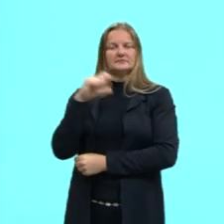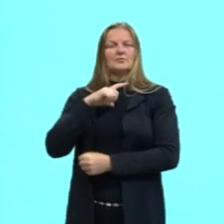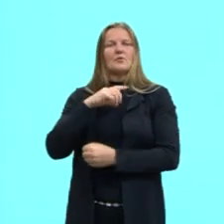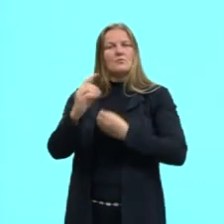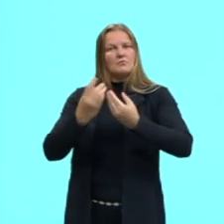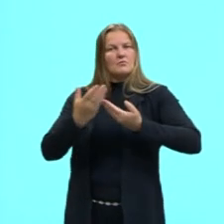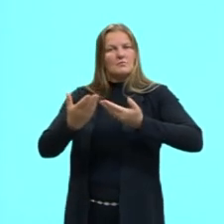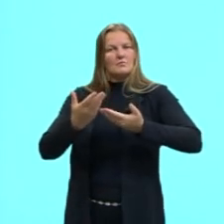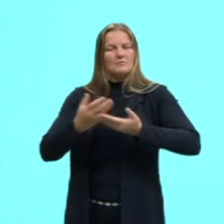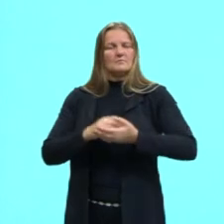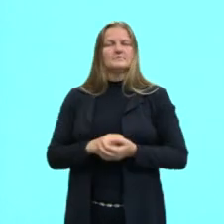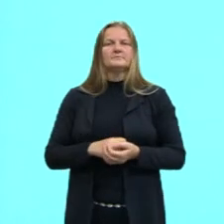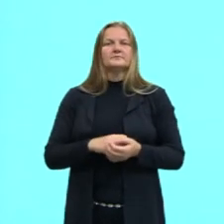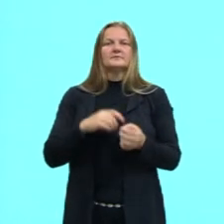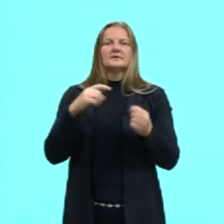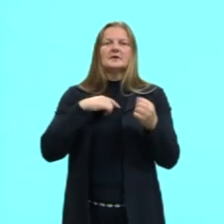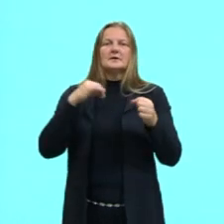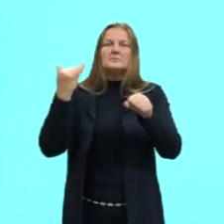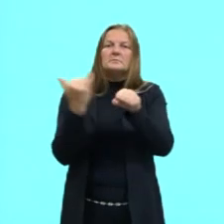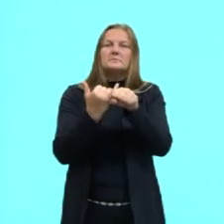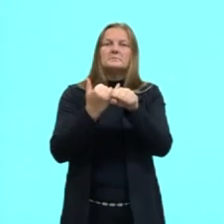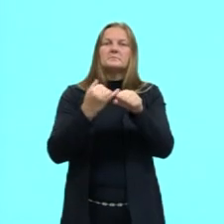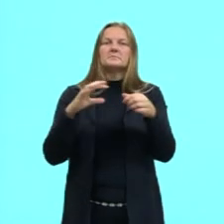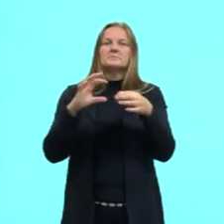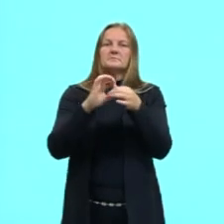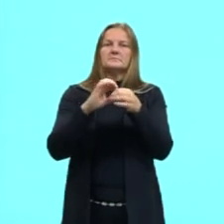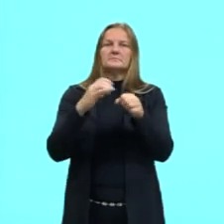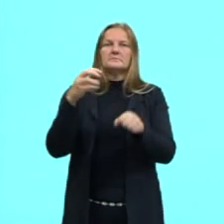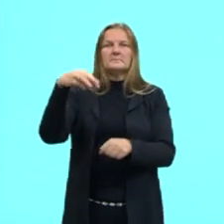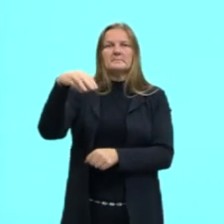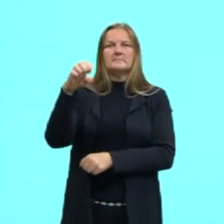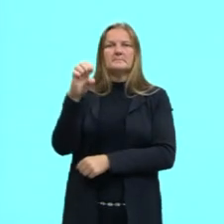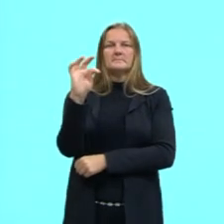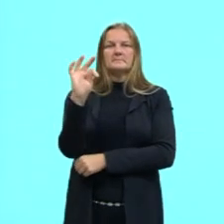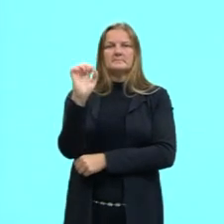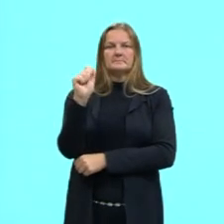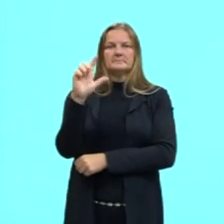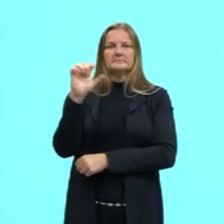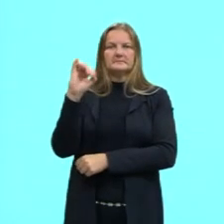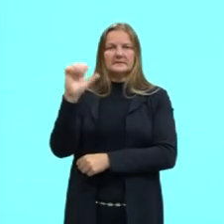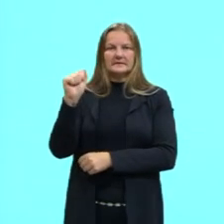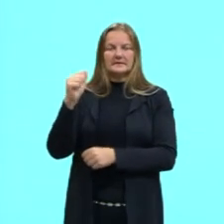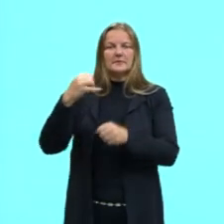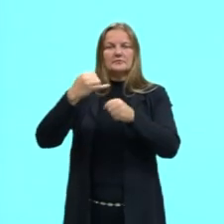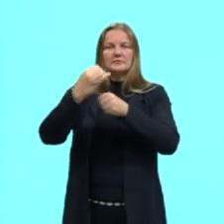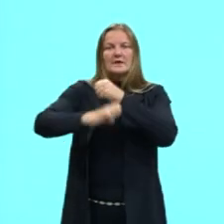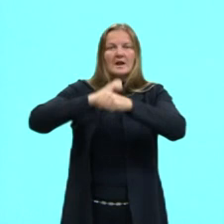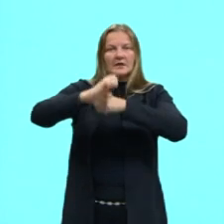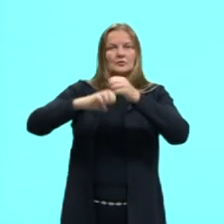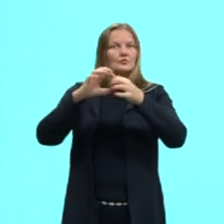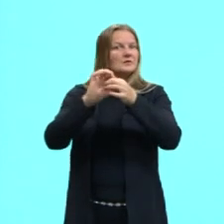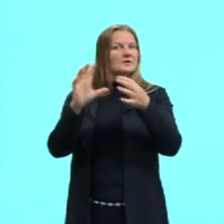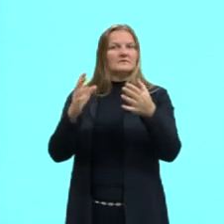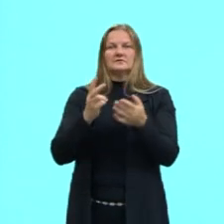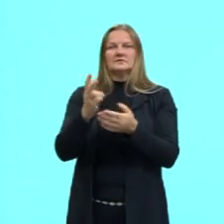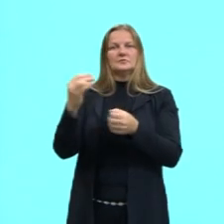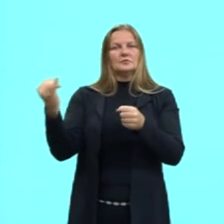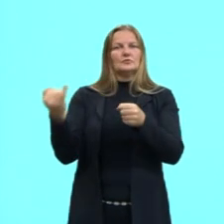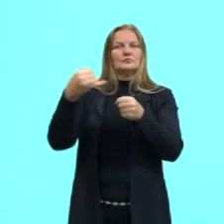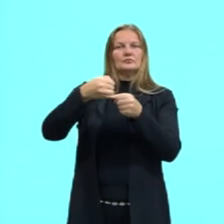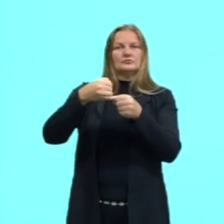eu tenho a ligação metálica a ligação metálica ela tem elétrons livres nos metais eles formam